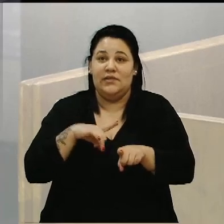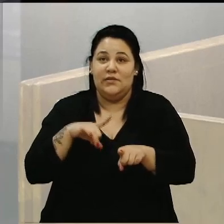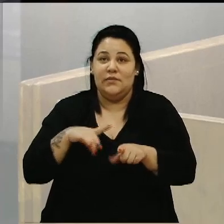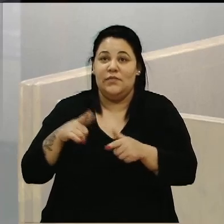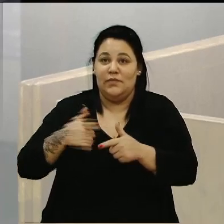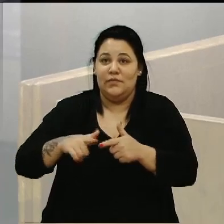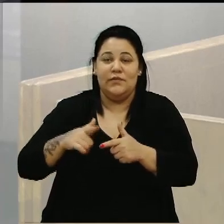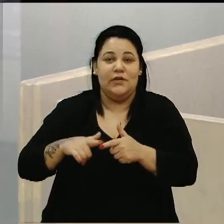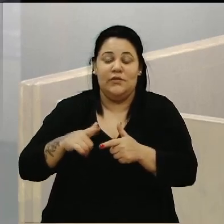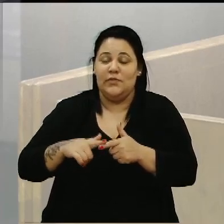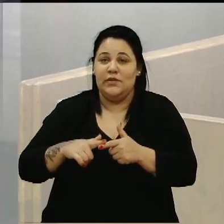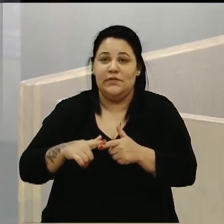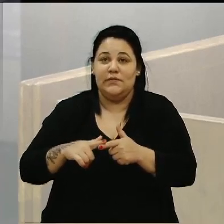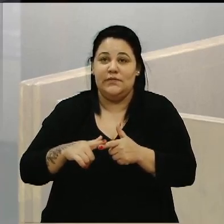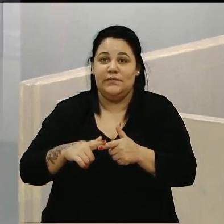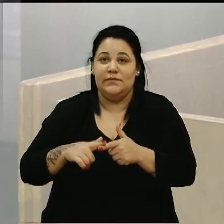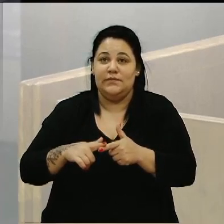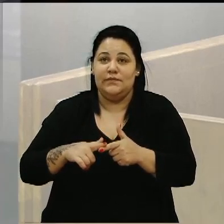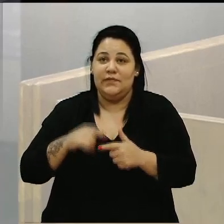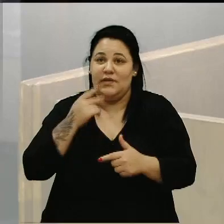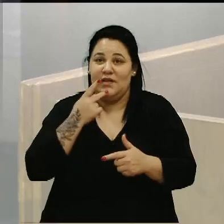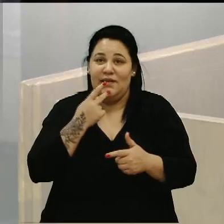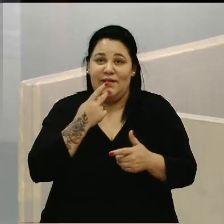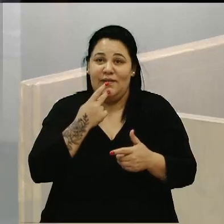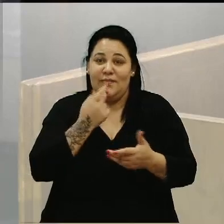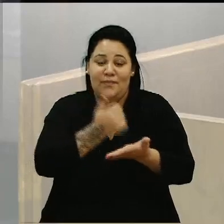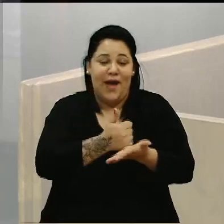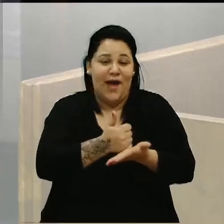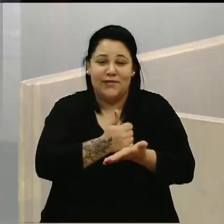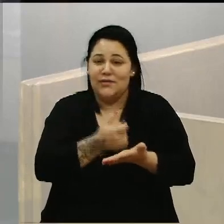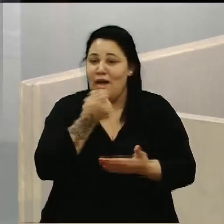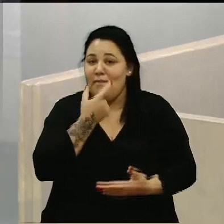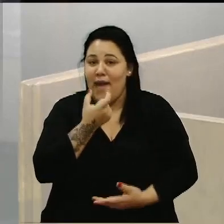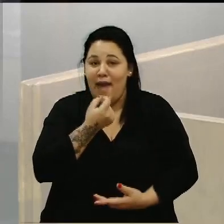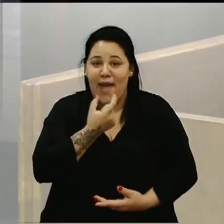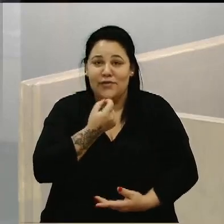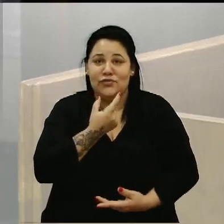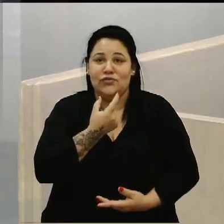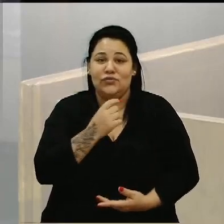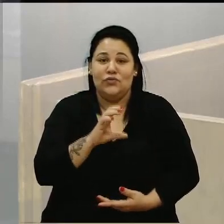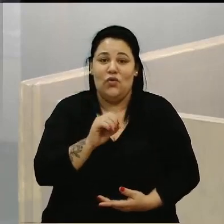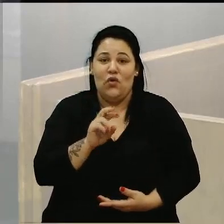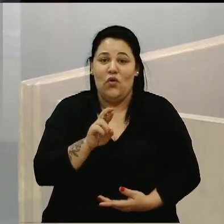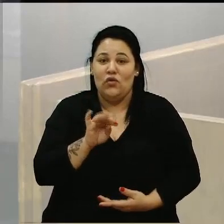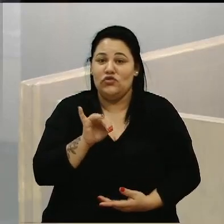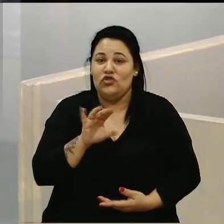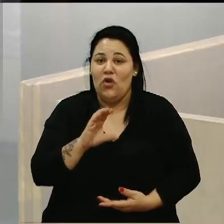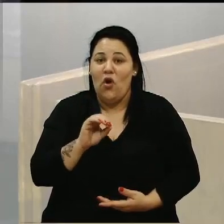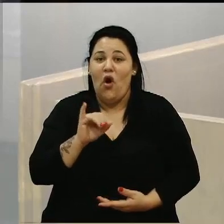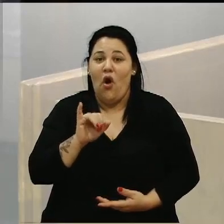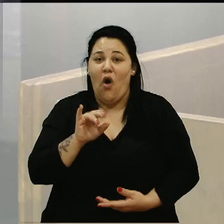fila esperando só a base de remédio, corticoide, ou então, inclusive,